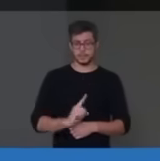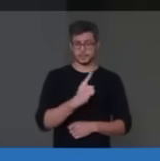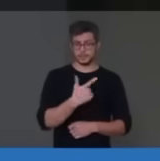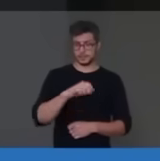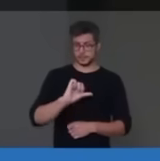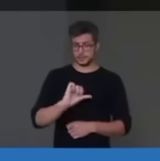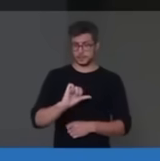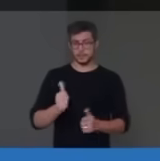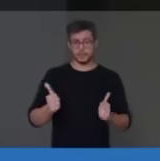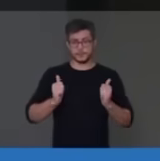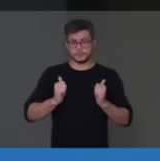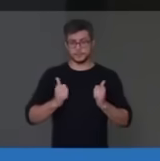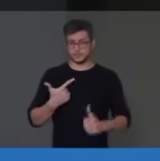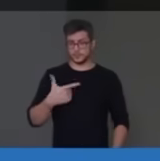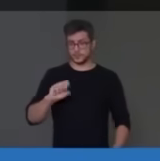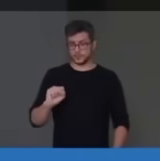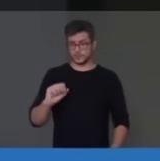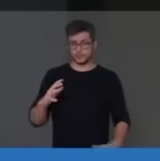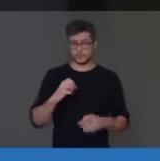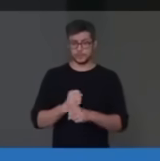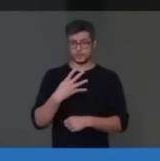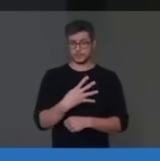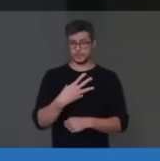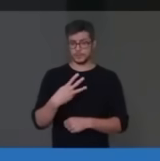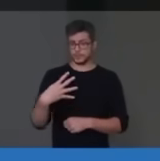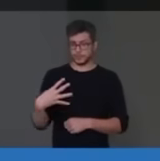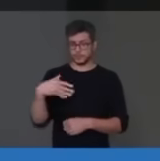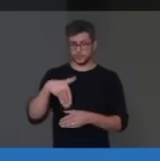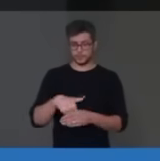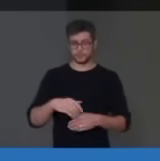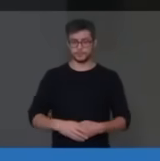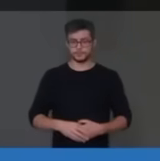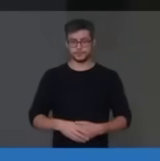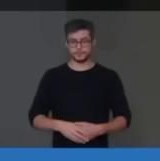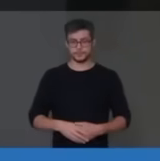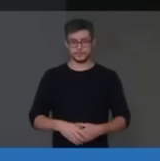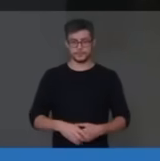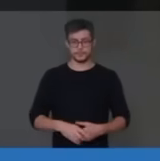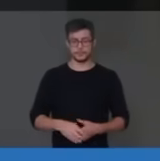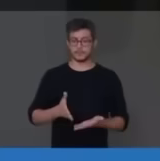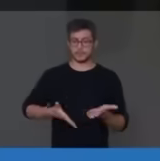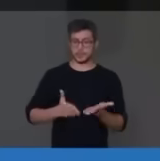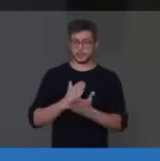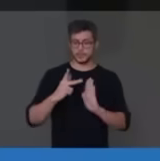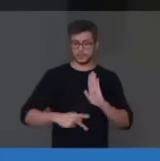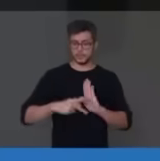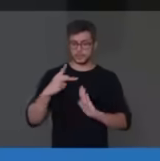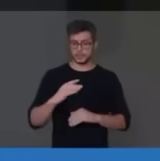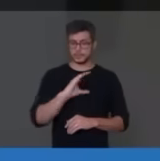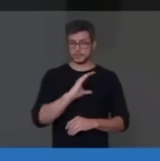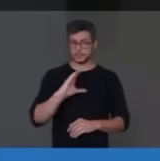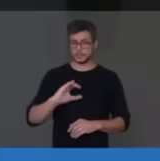129, abstenções 28, de um total de 434 votantes. Está aprovado o parecer da Comissão de